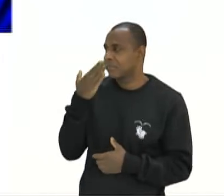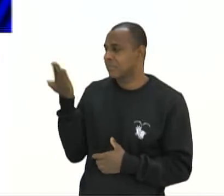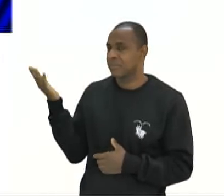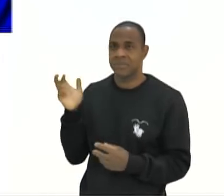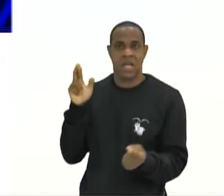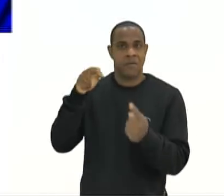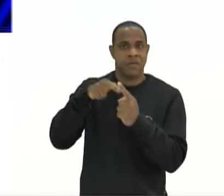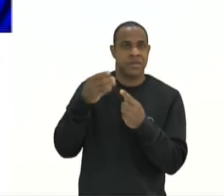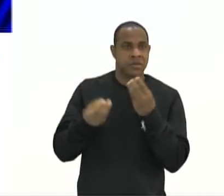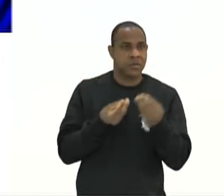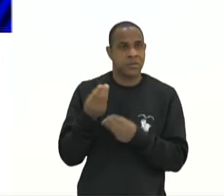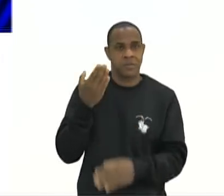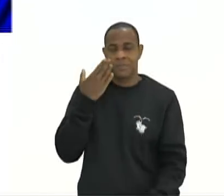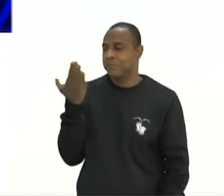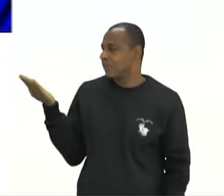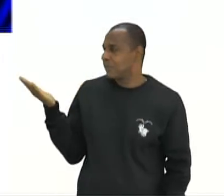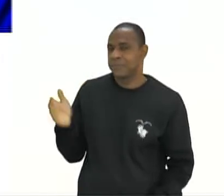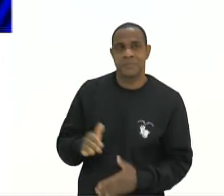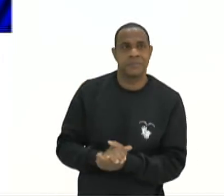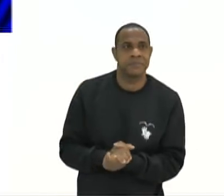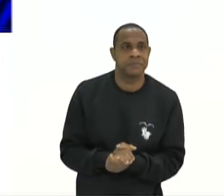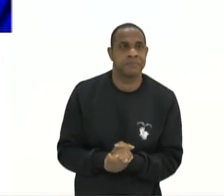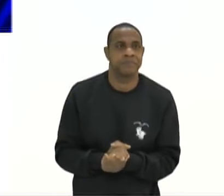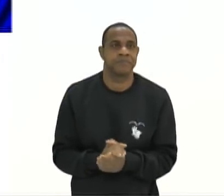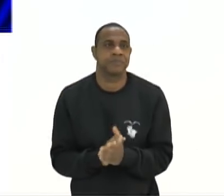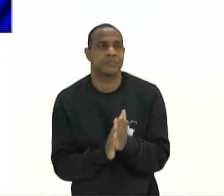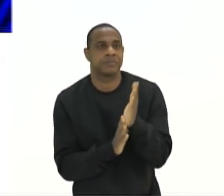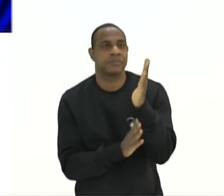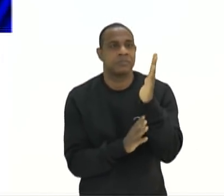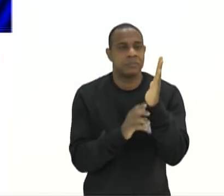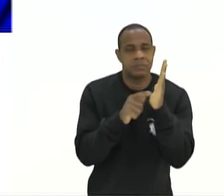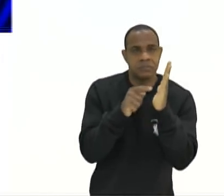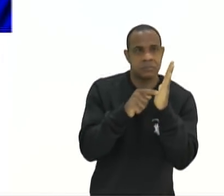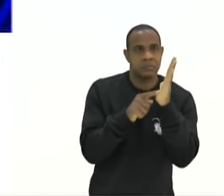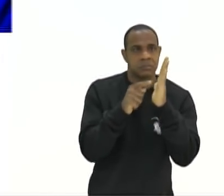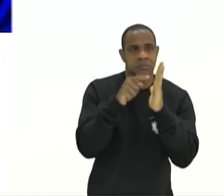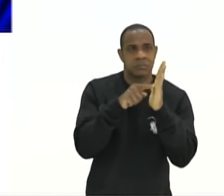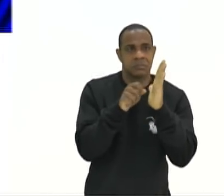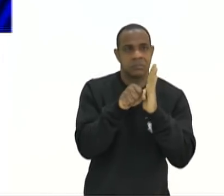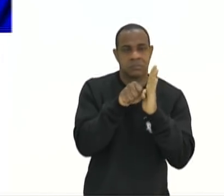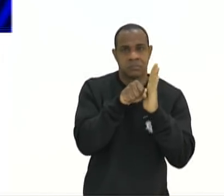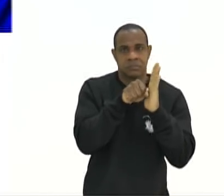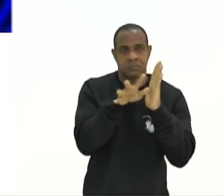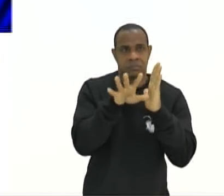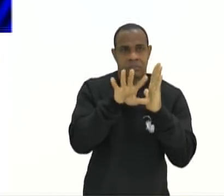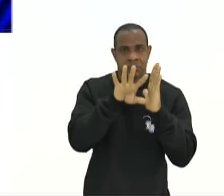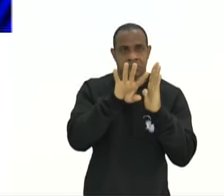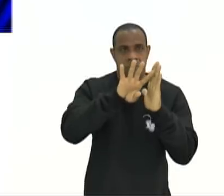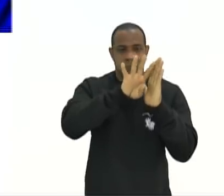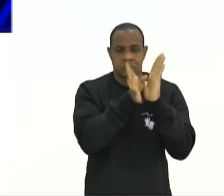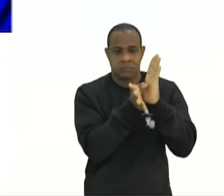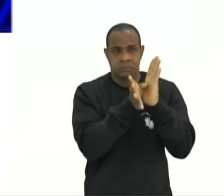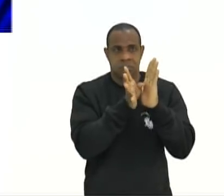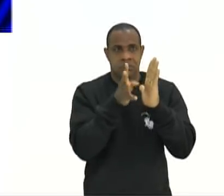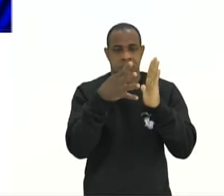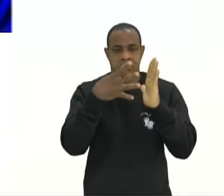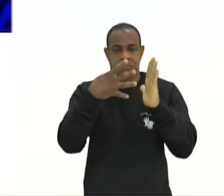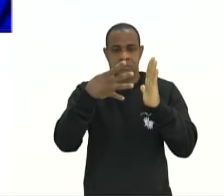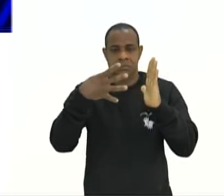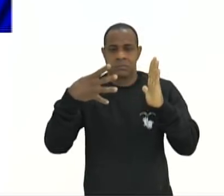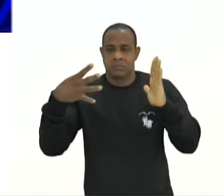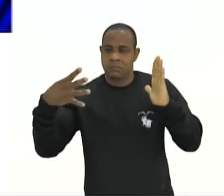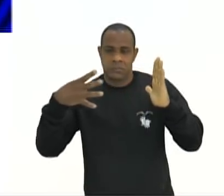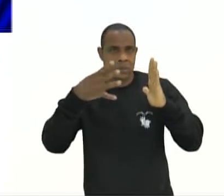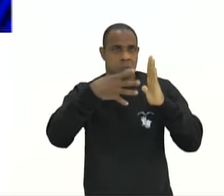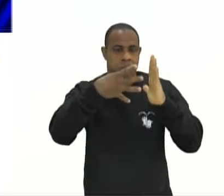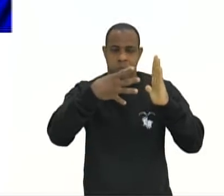referência. Temos aqui uma frente de onda avançando na vertical, certo? Você tem um obstáculo, você